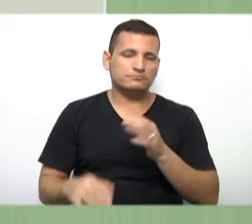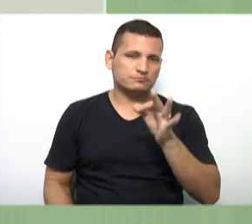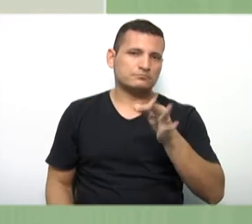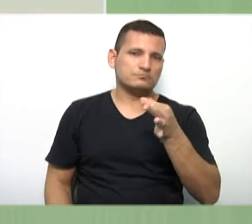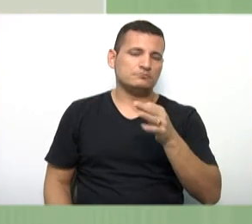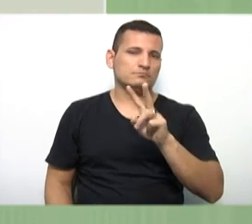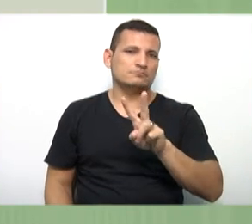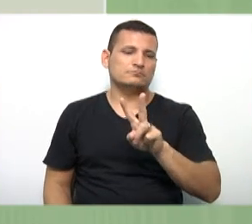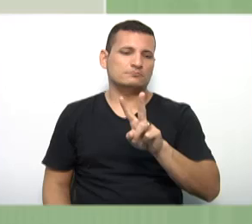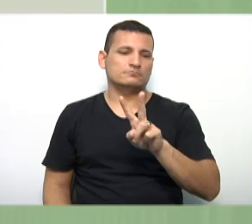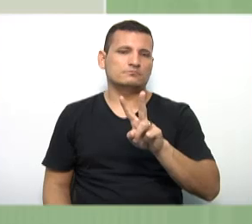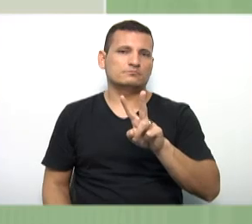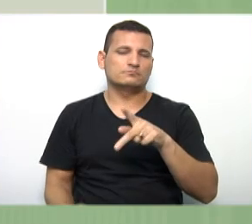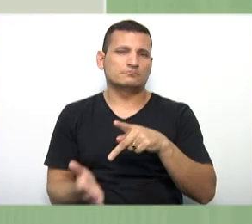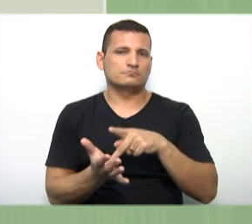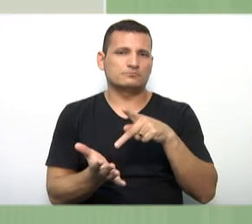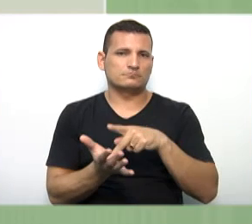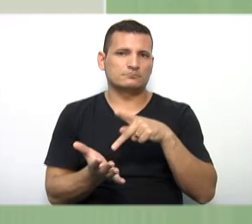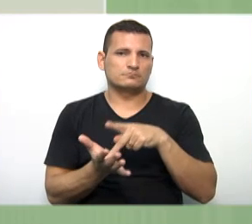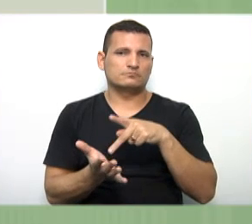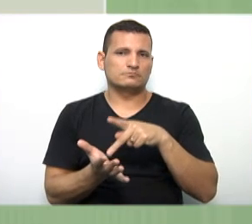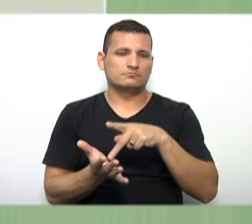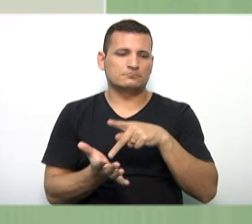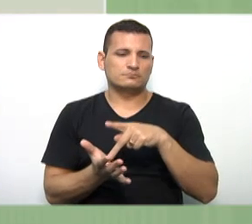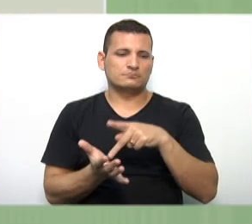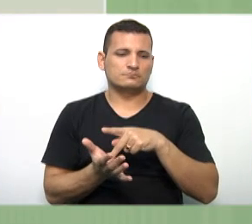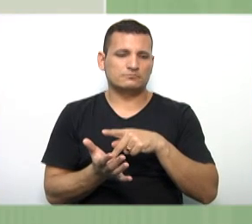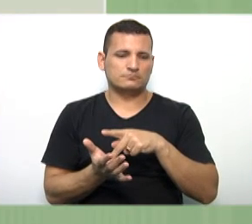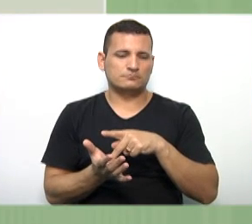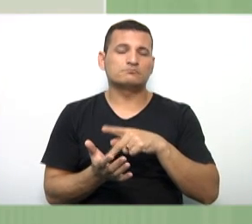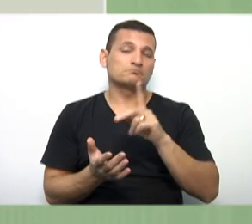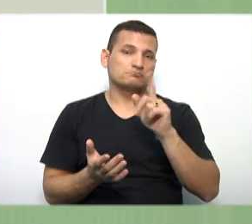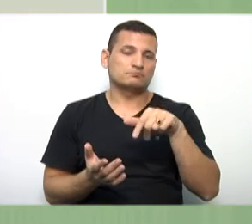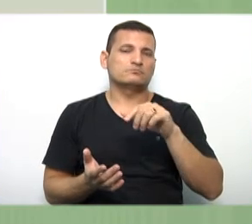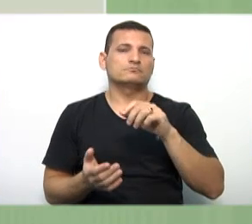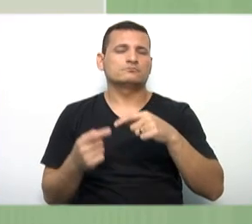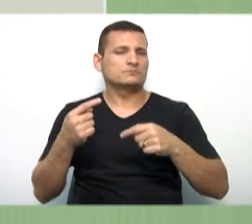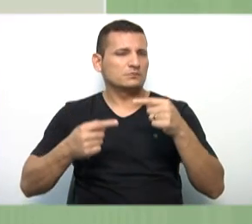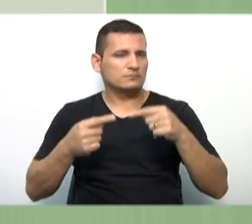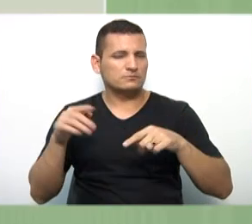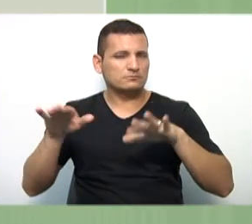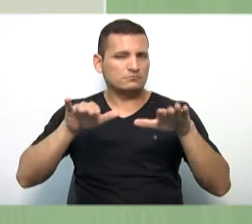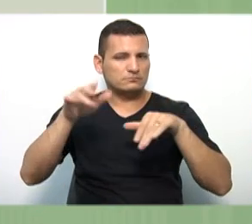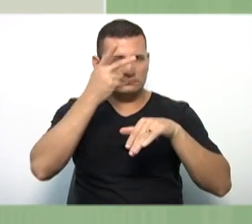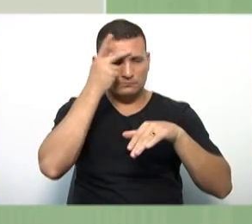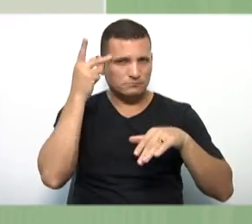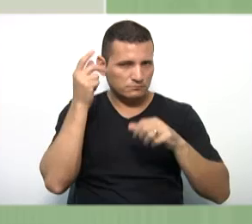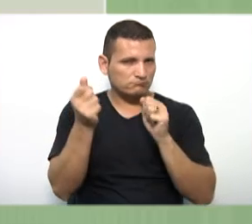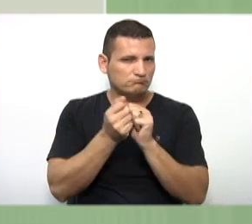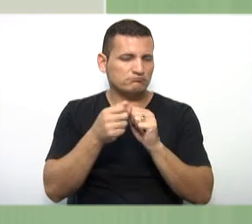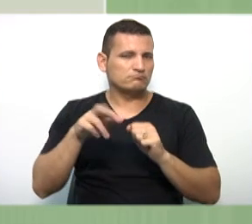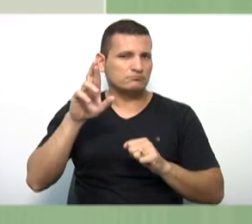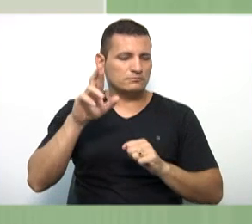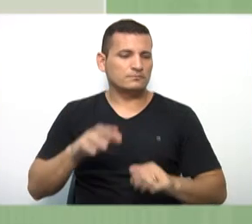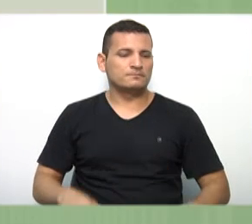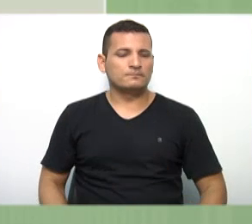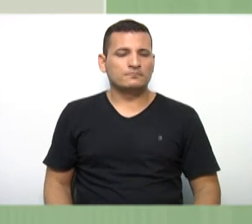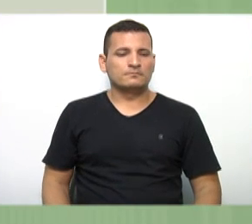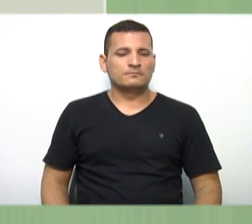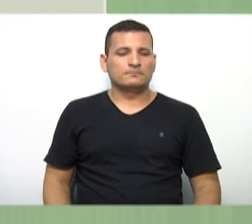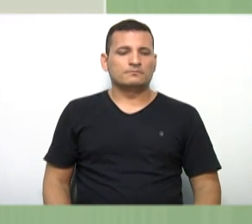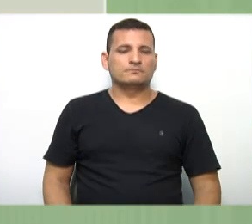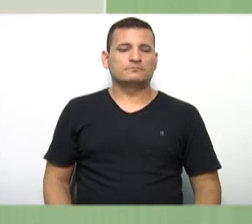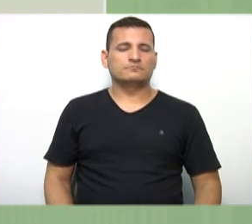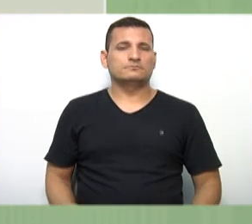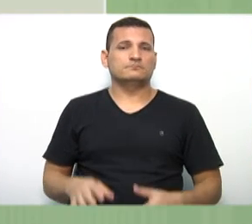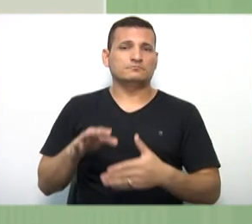essa liderança democrática chama as pessoas para tomar as decisões em conjunto. O líder